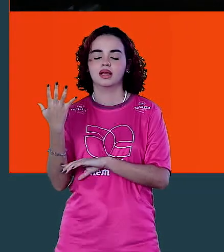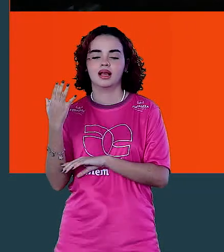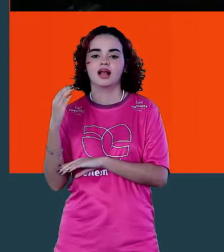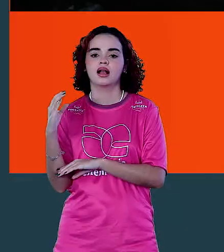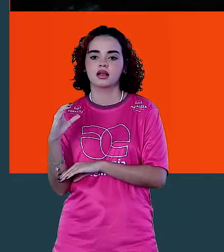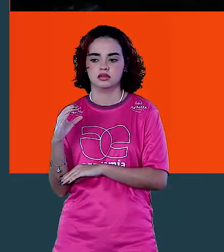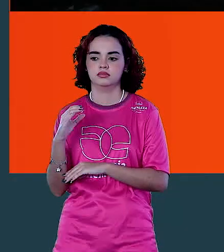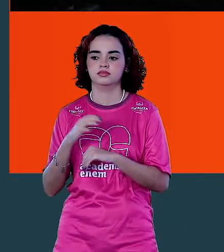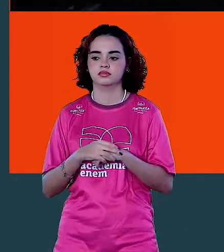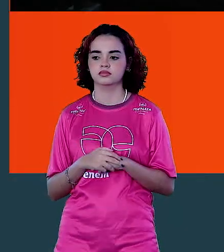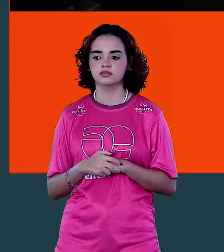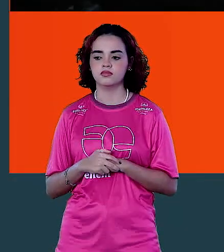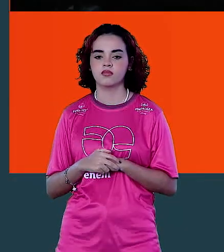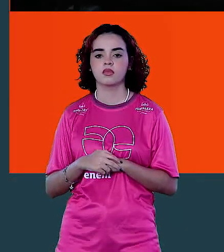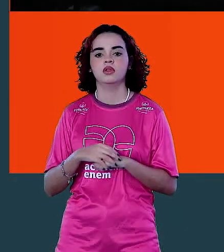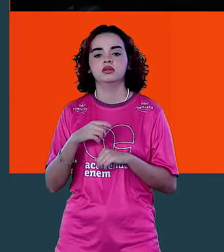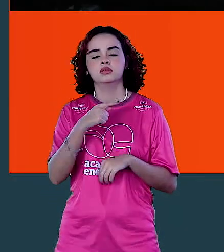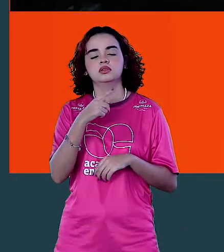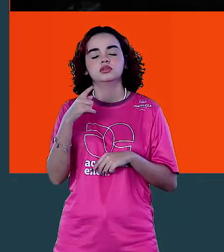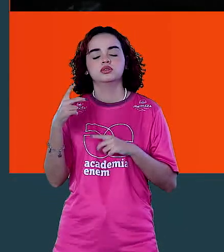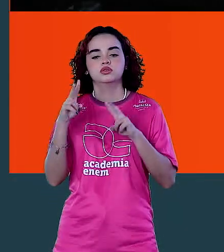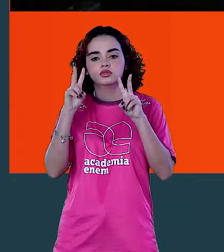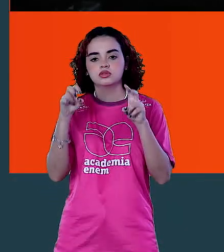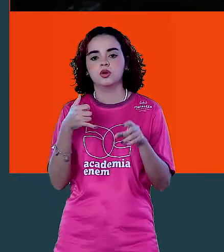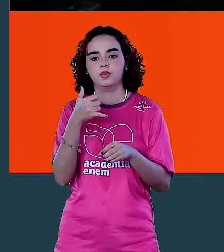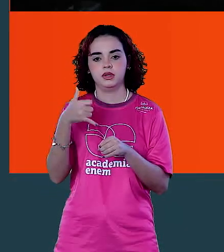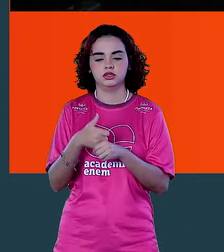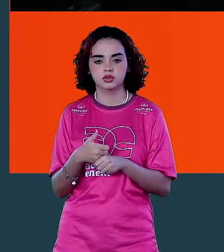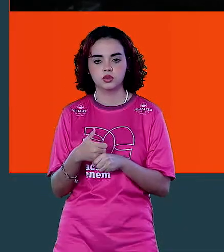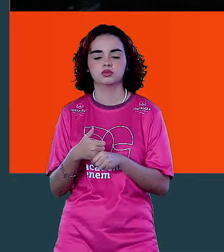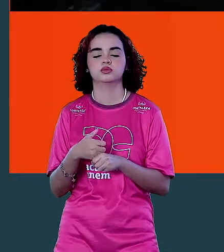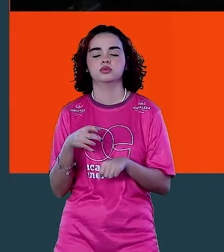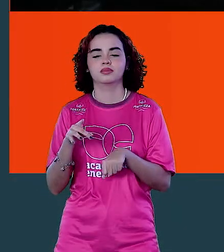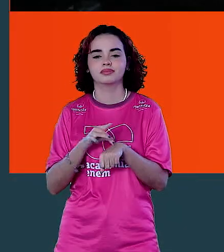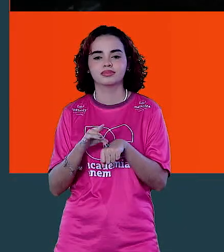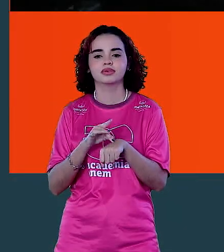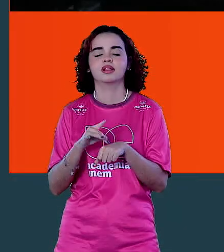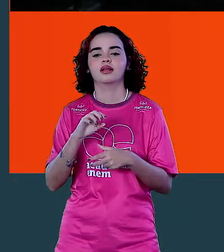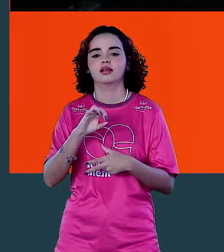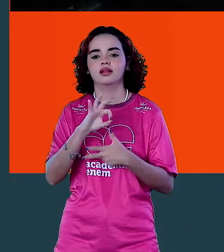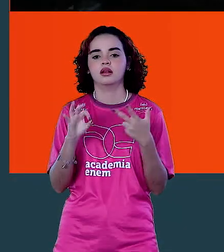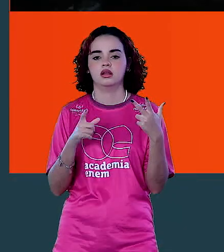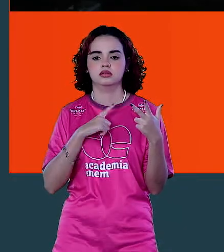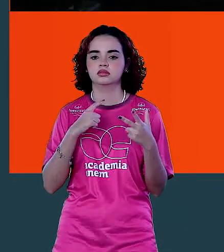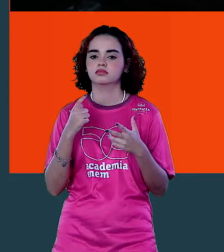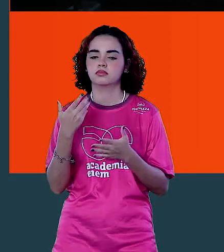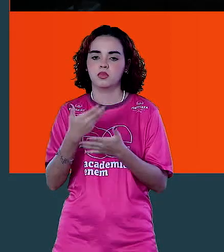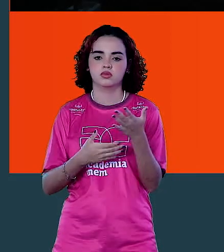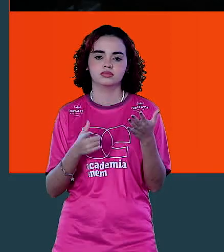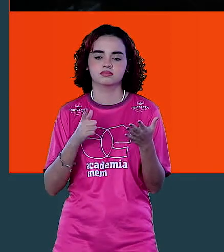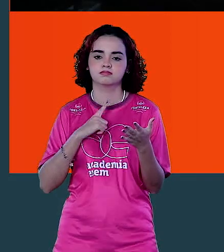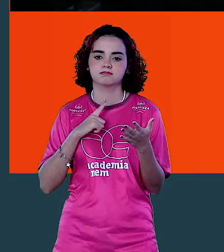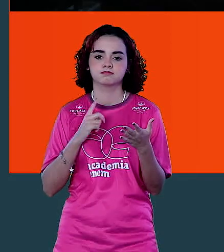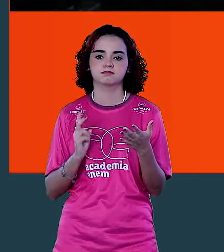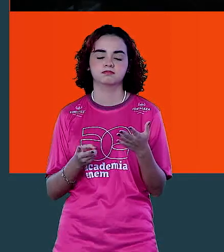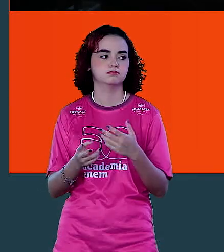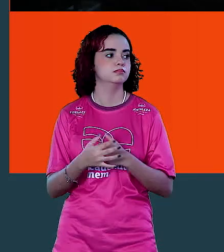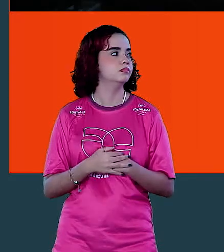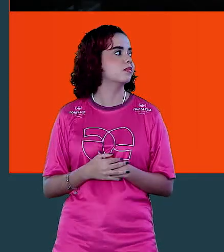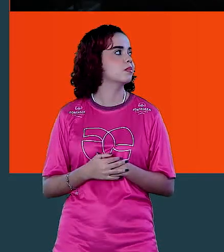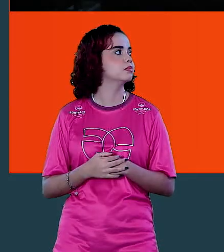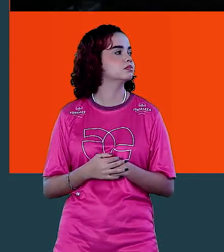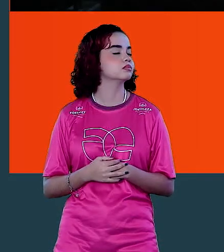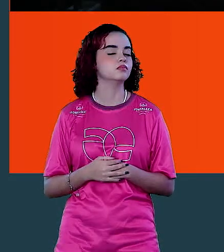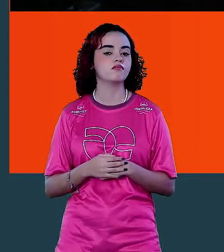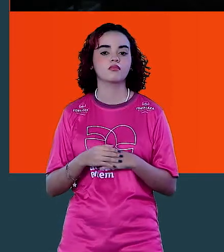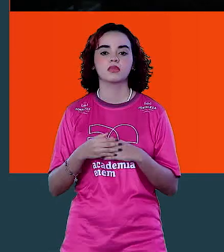que mais cai no vestibular do Enem. Não esquece isso não, tá? Beleza. Ed, como é que